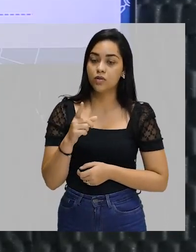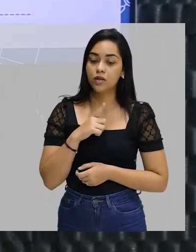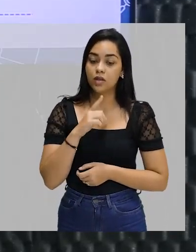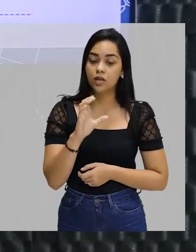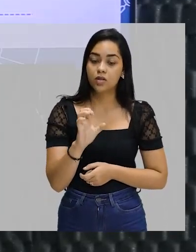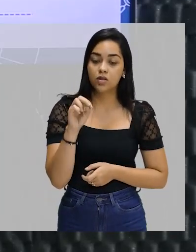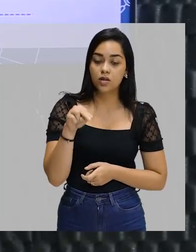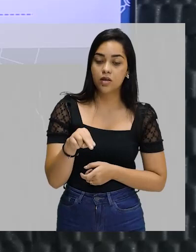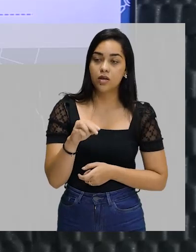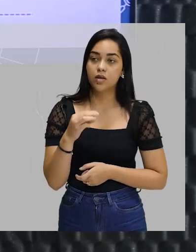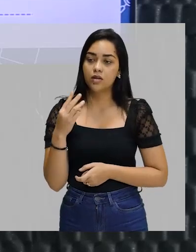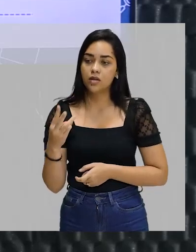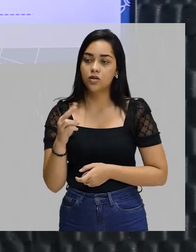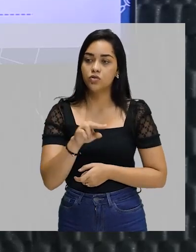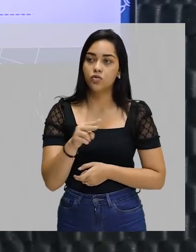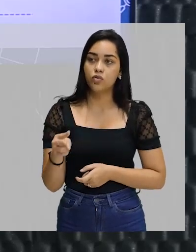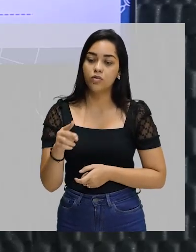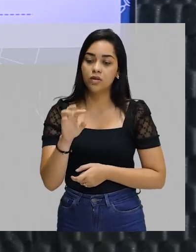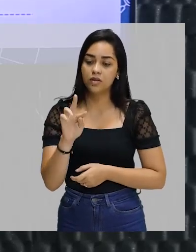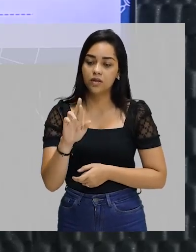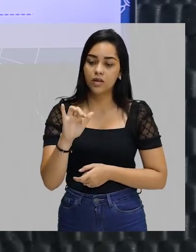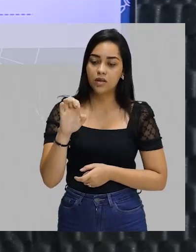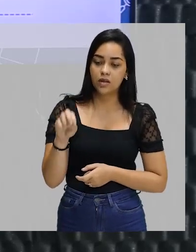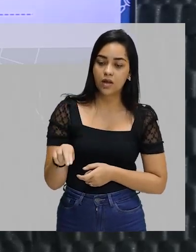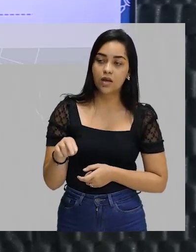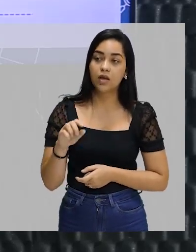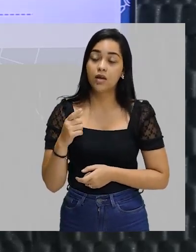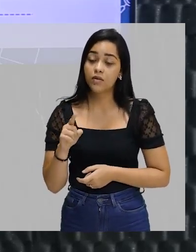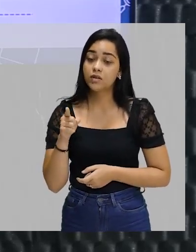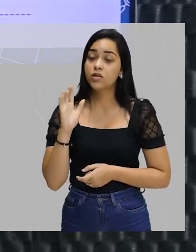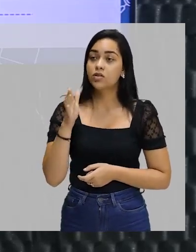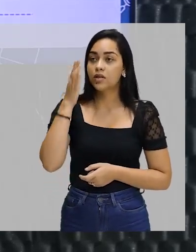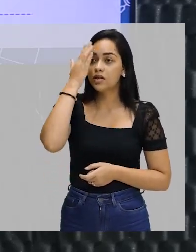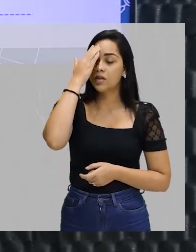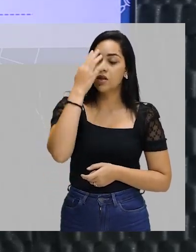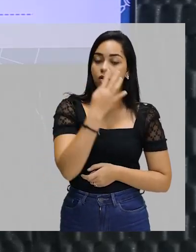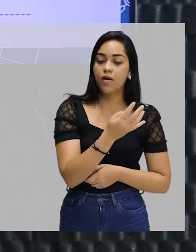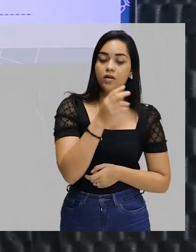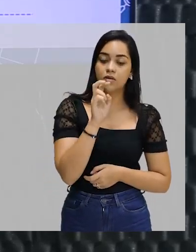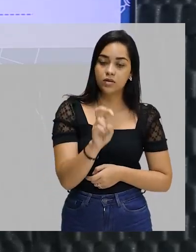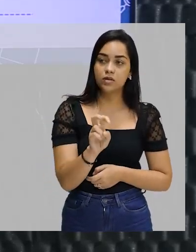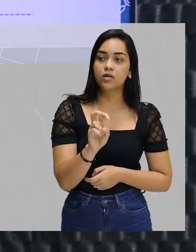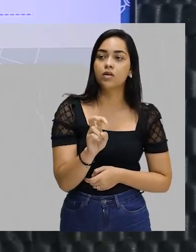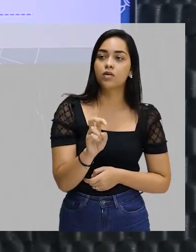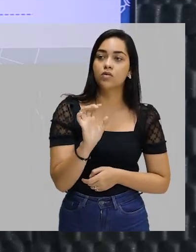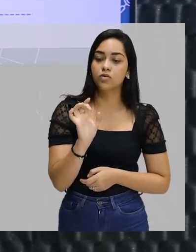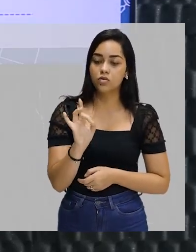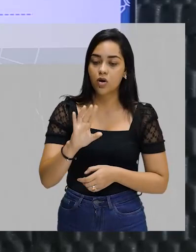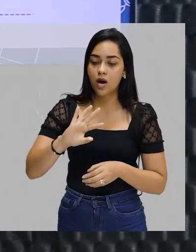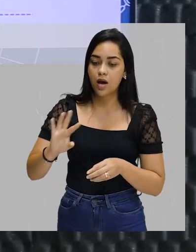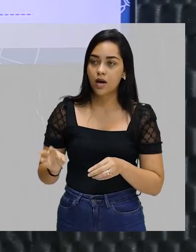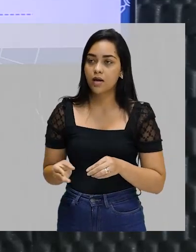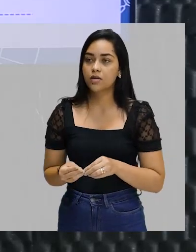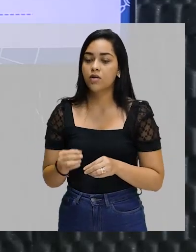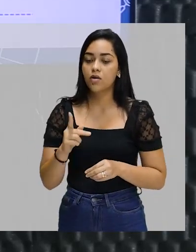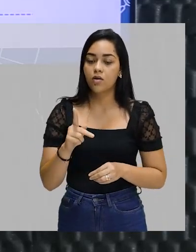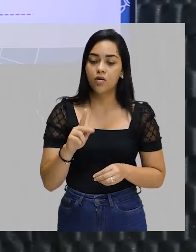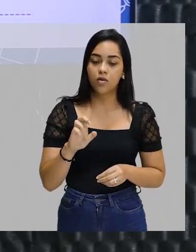dien. 3 duplas, trien. E aí você já entendeu. 4, 5, a gente só acrescentar